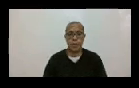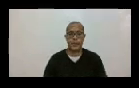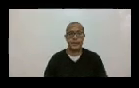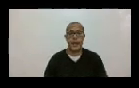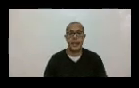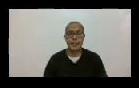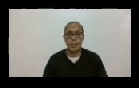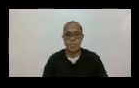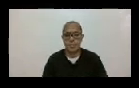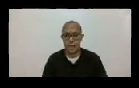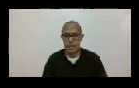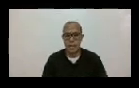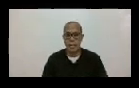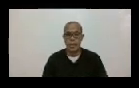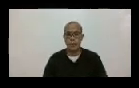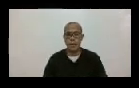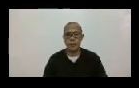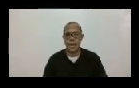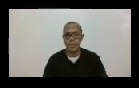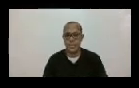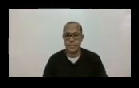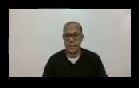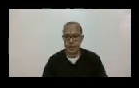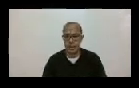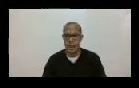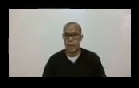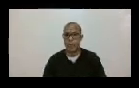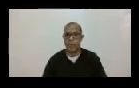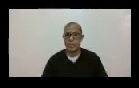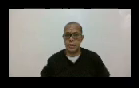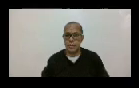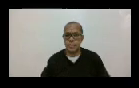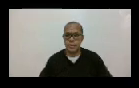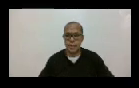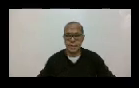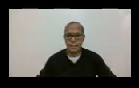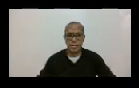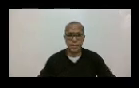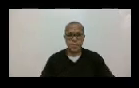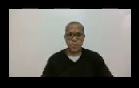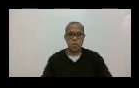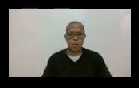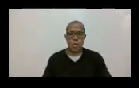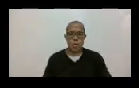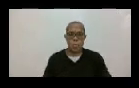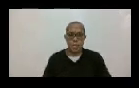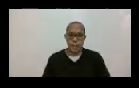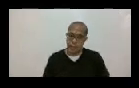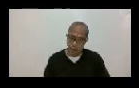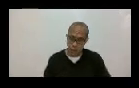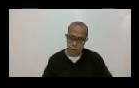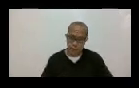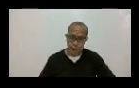classificada dessa forma subiu para dez milhões de habitantes e o ter o mega cidade a europa sim 2016 somente